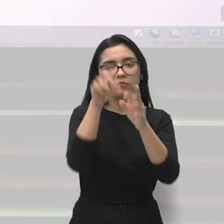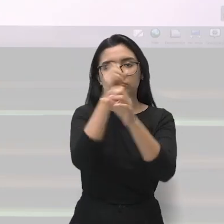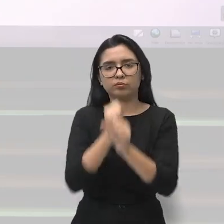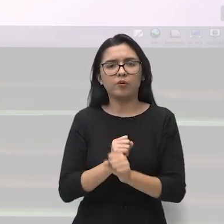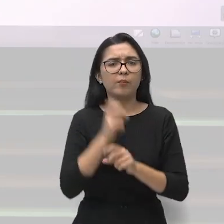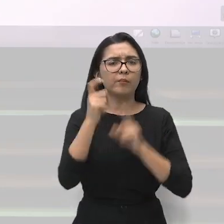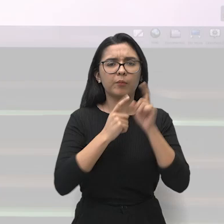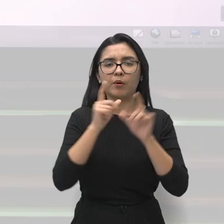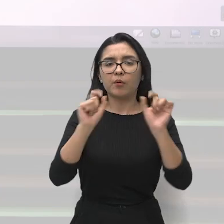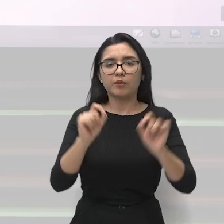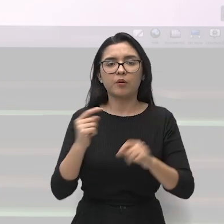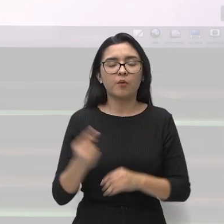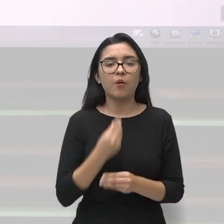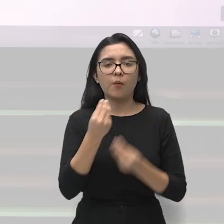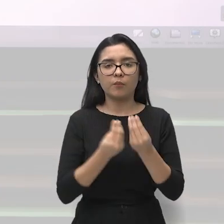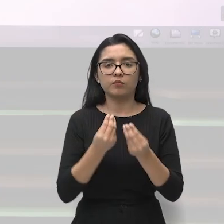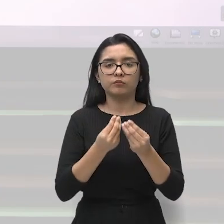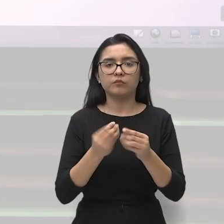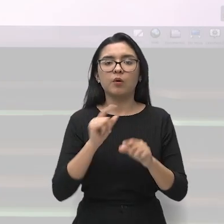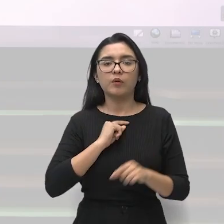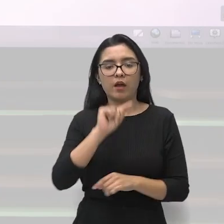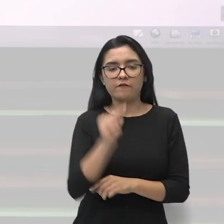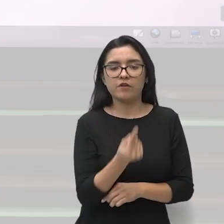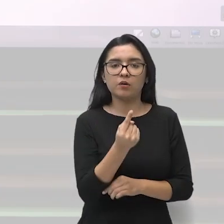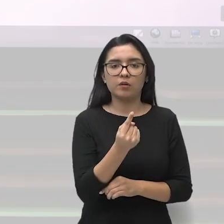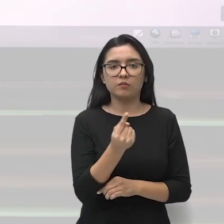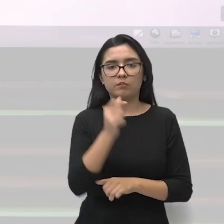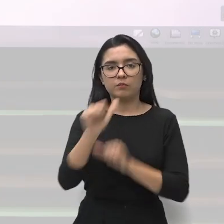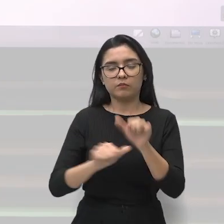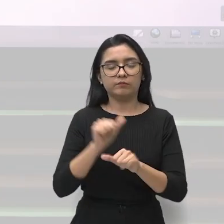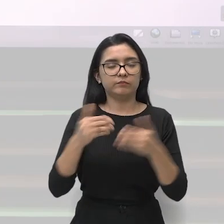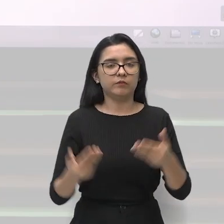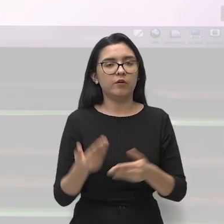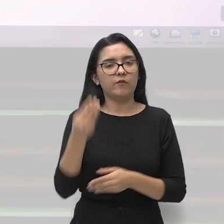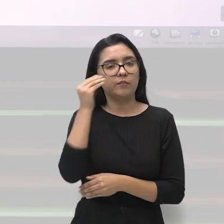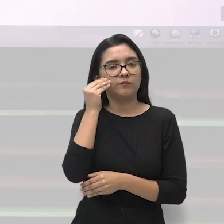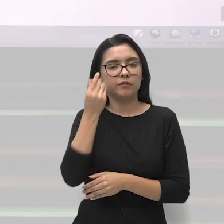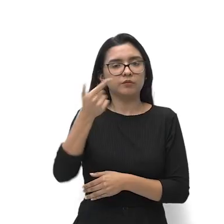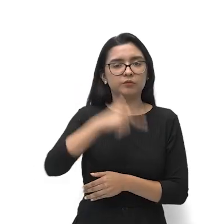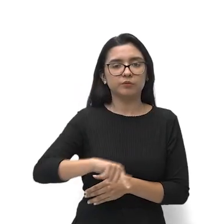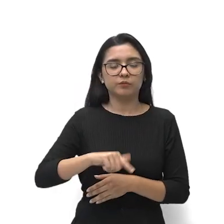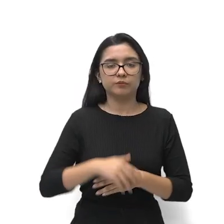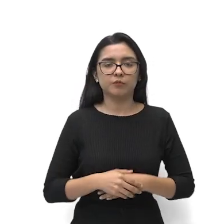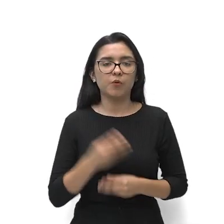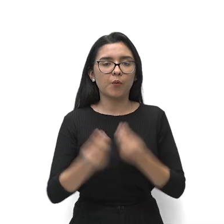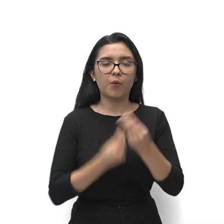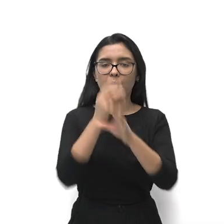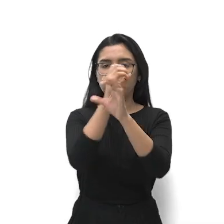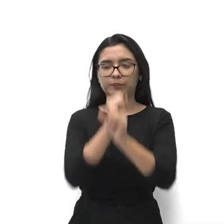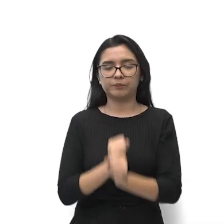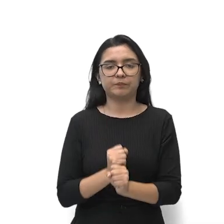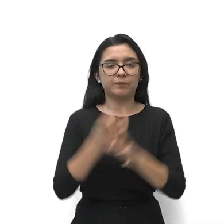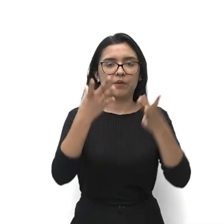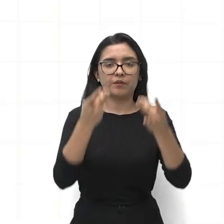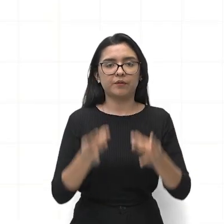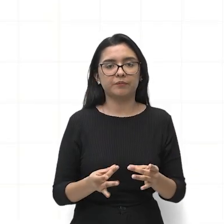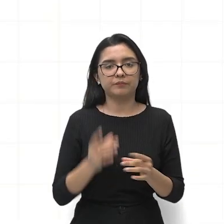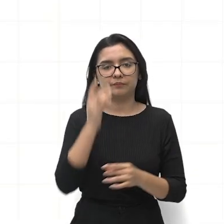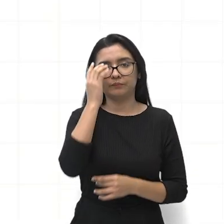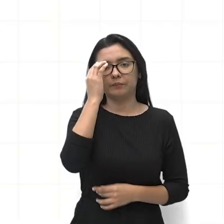me preocupar com o deslocamento da vírgula. Beleza? Vamos rever essa resolução aí. Olha